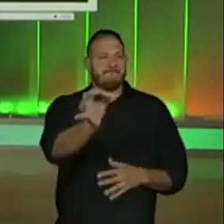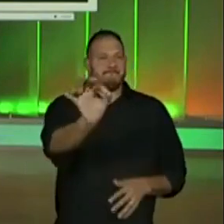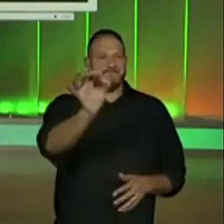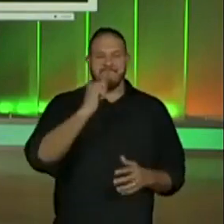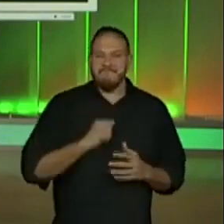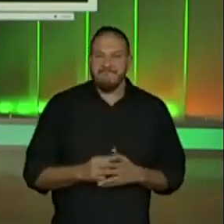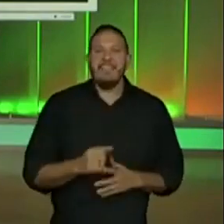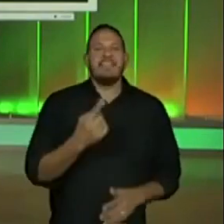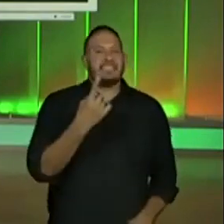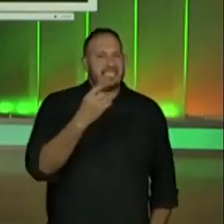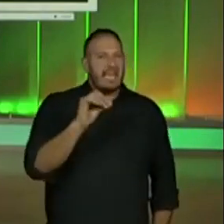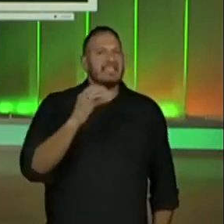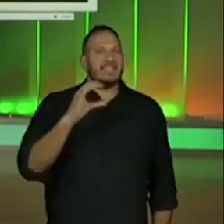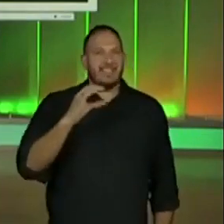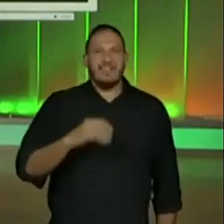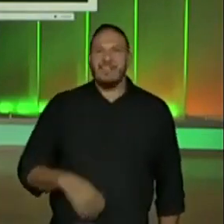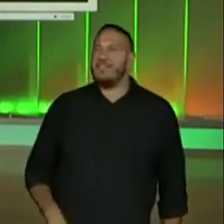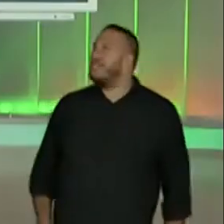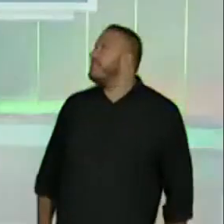Exatamente, 10 centavos.